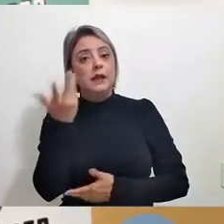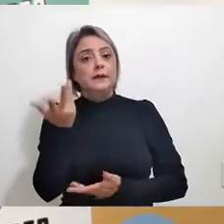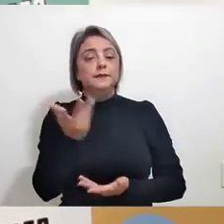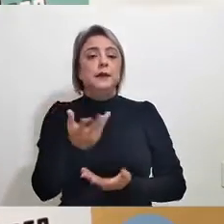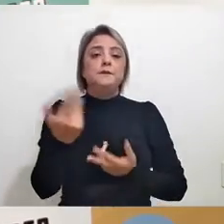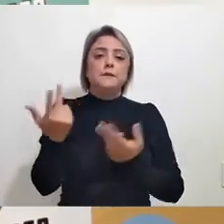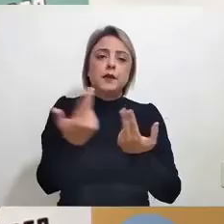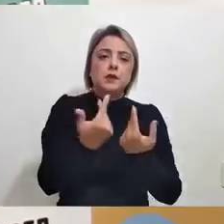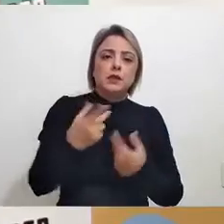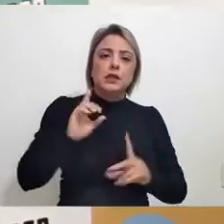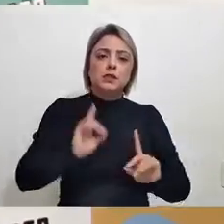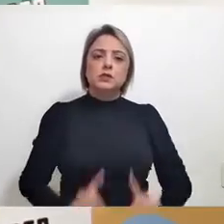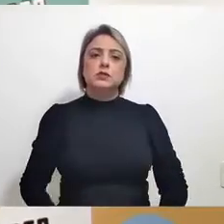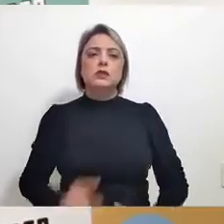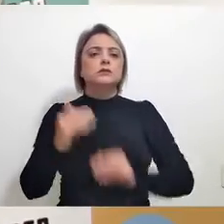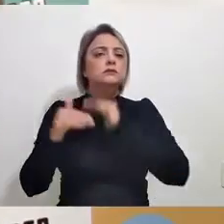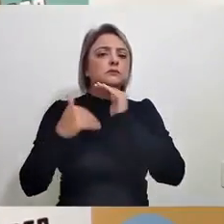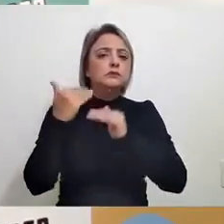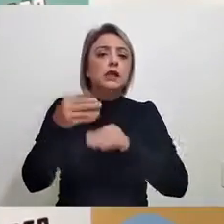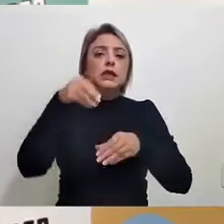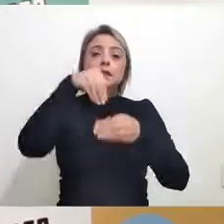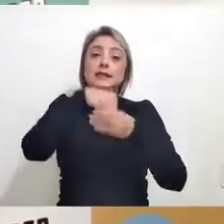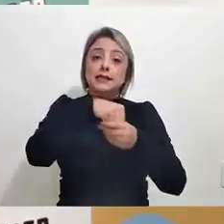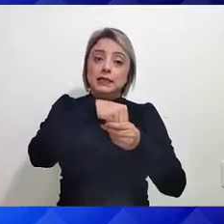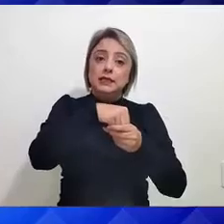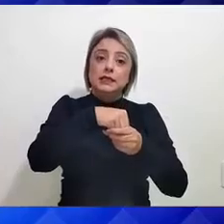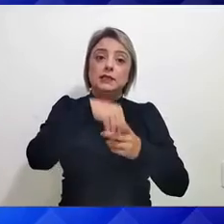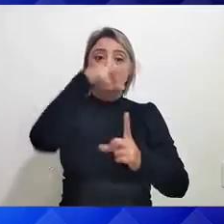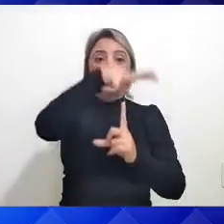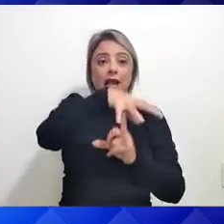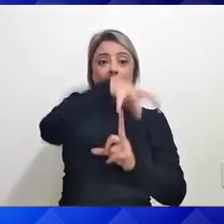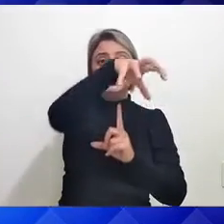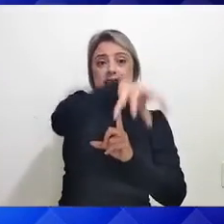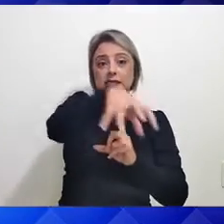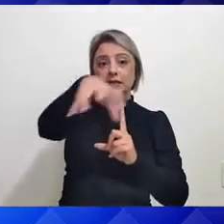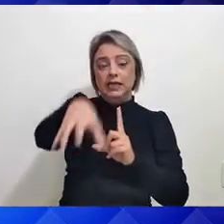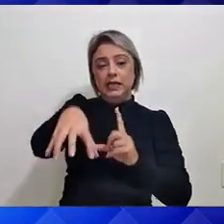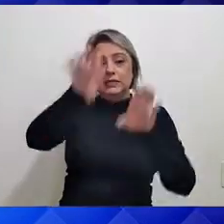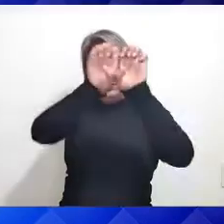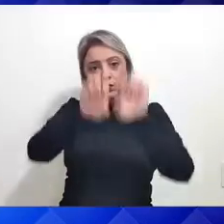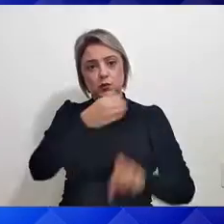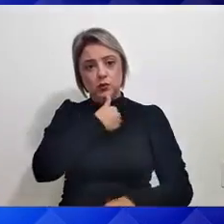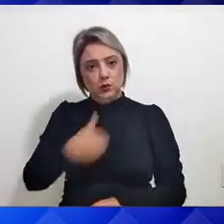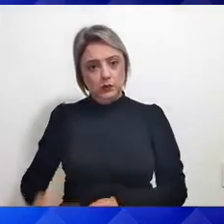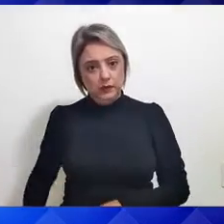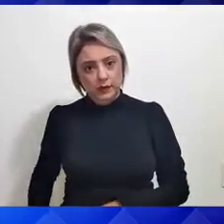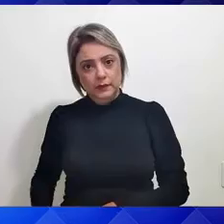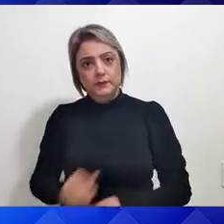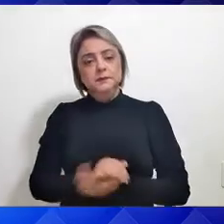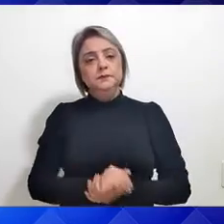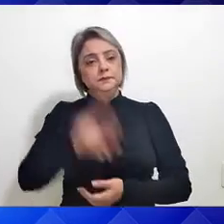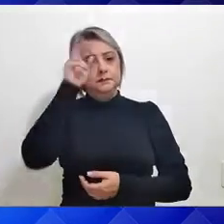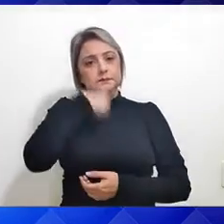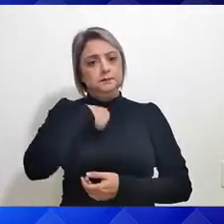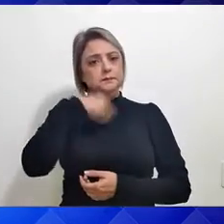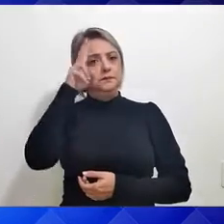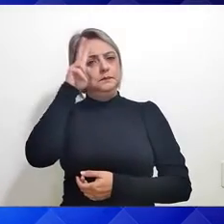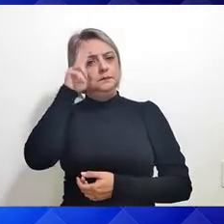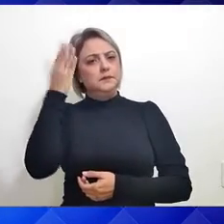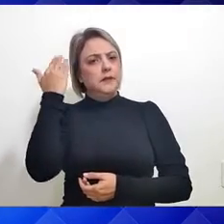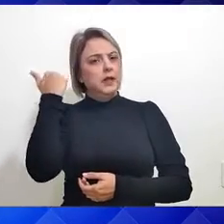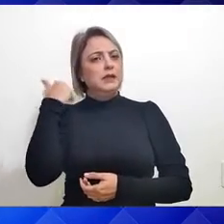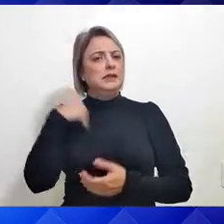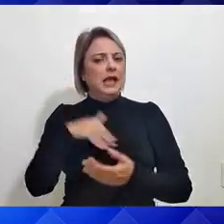Planaltina, Gama, Ceilândia e outros Sobradinho, E essa força de